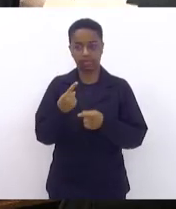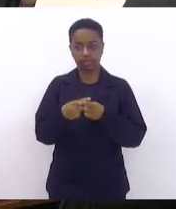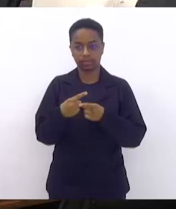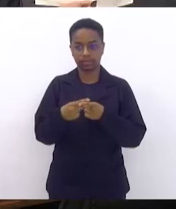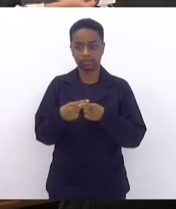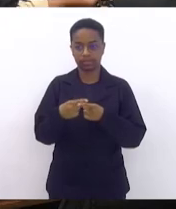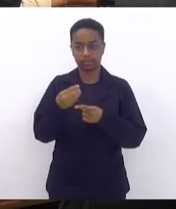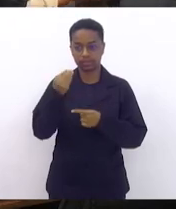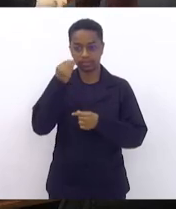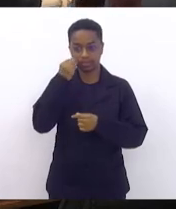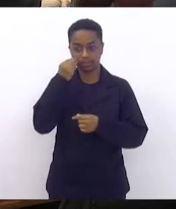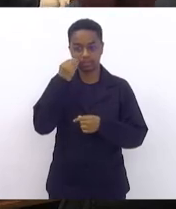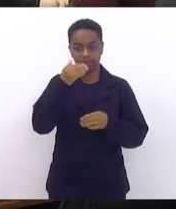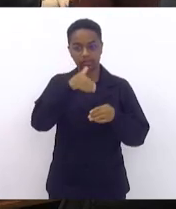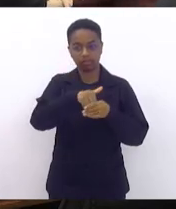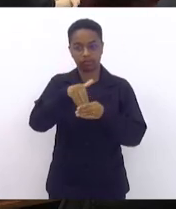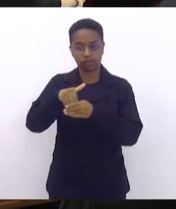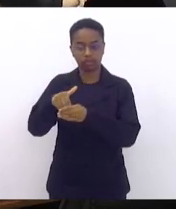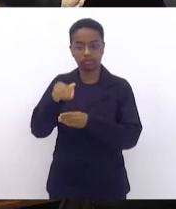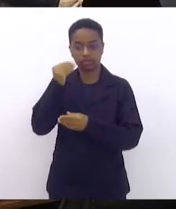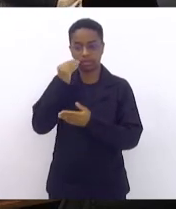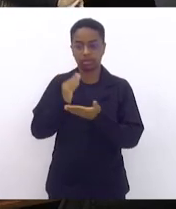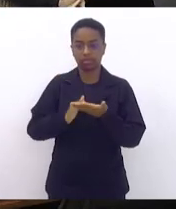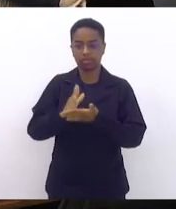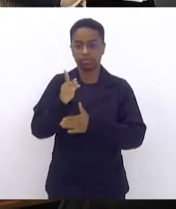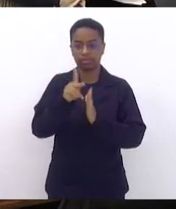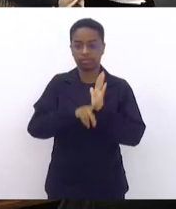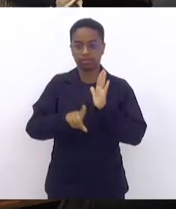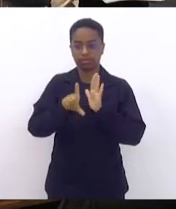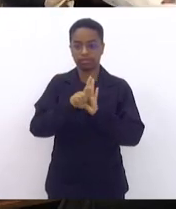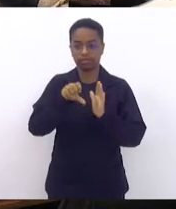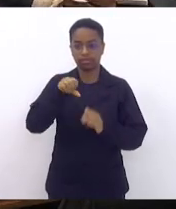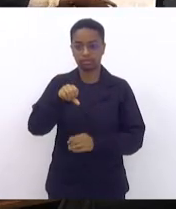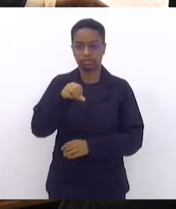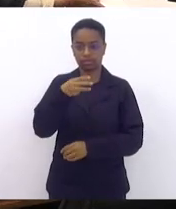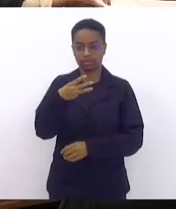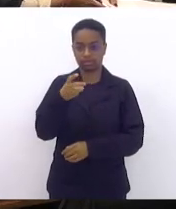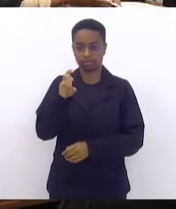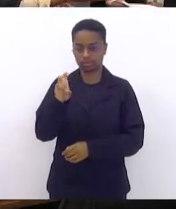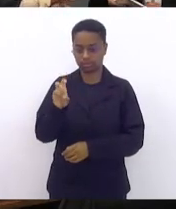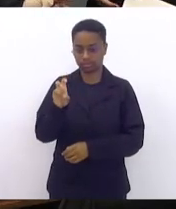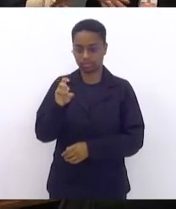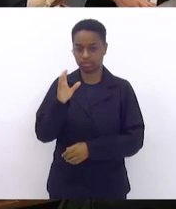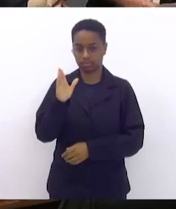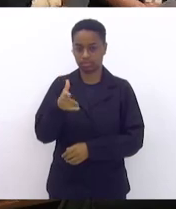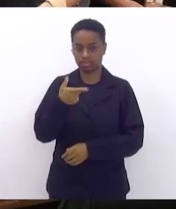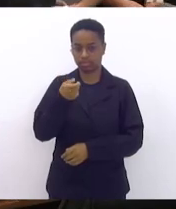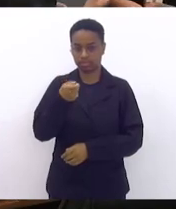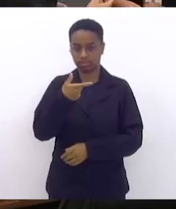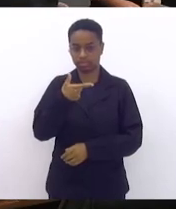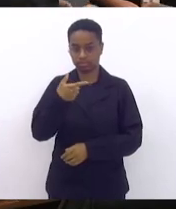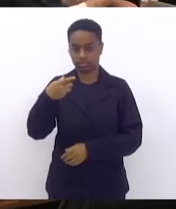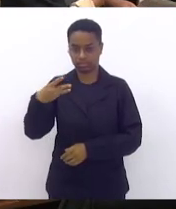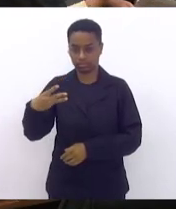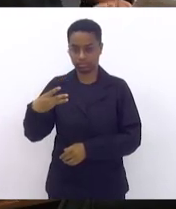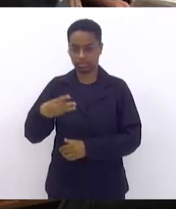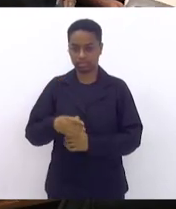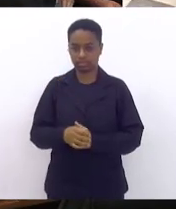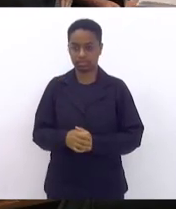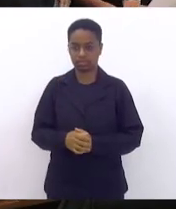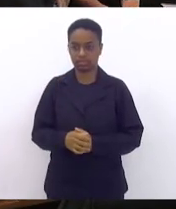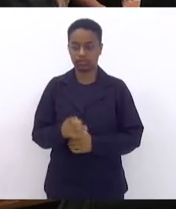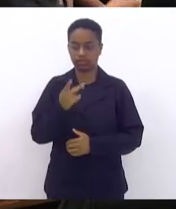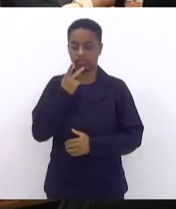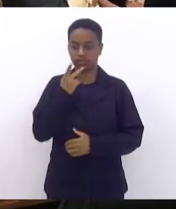de voto da aprovação do projeto de lei 9:35 de 2023 que